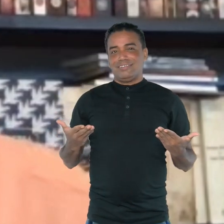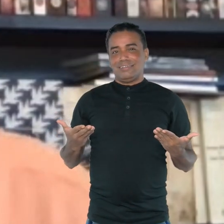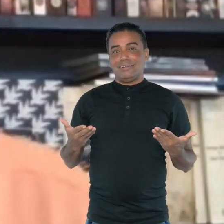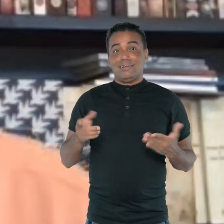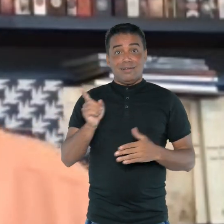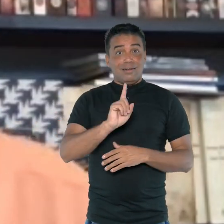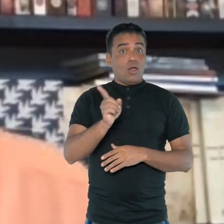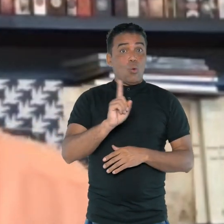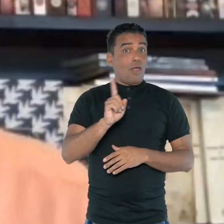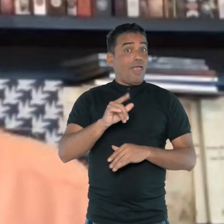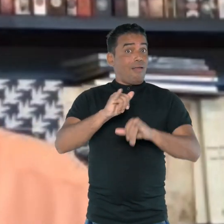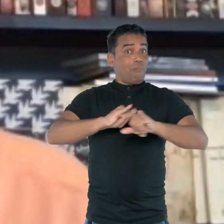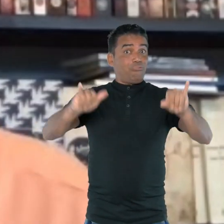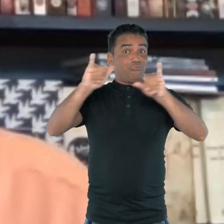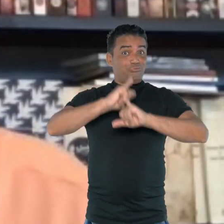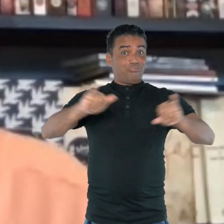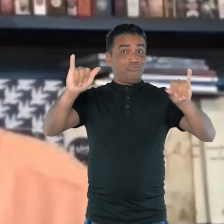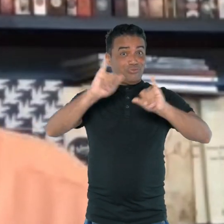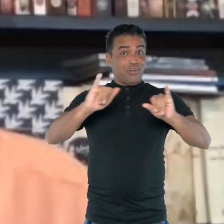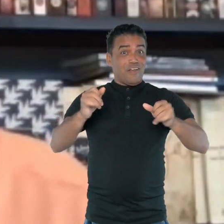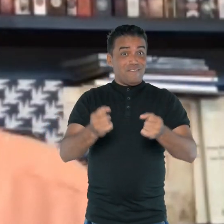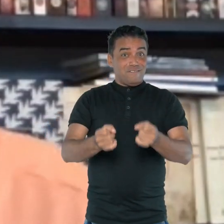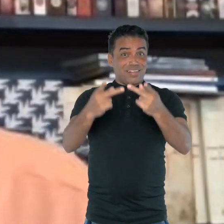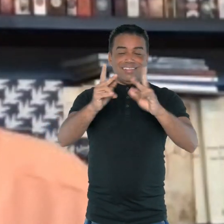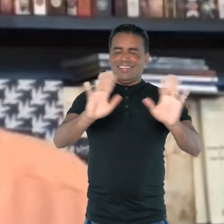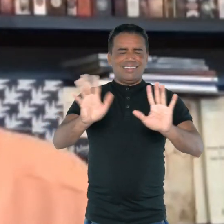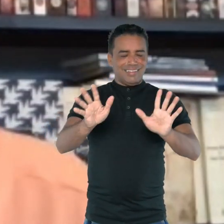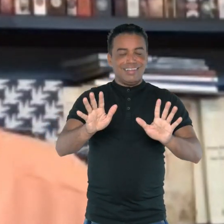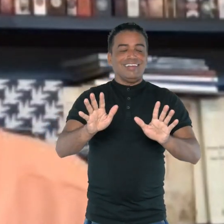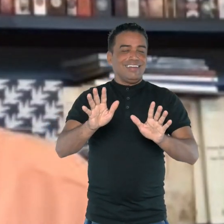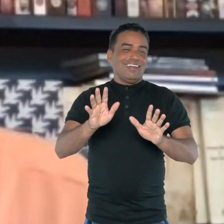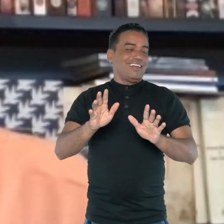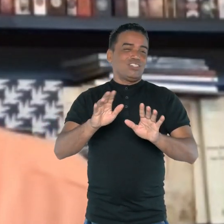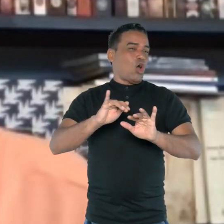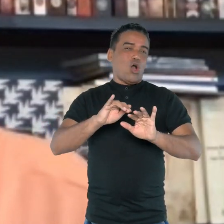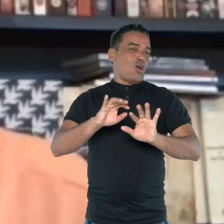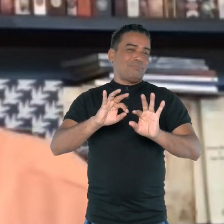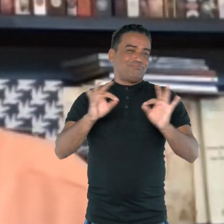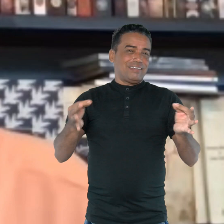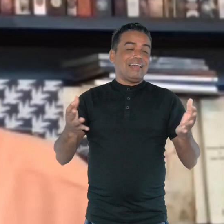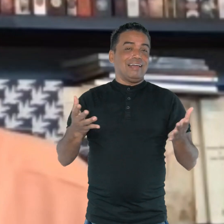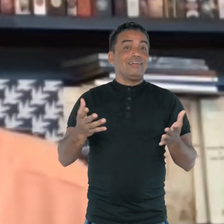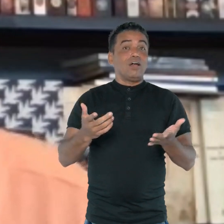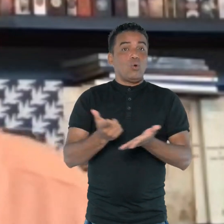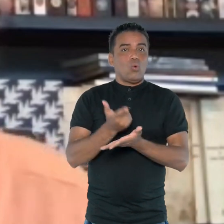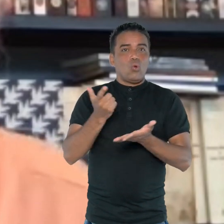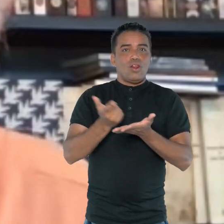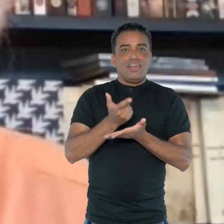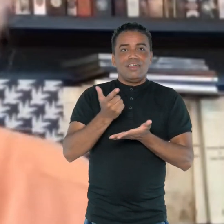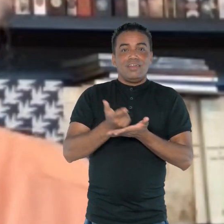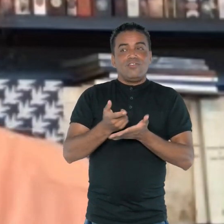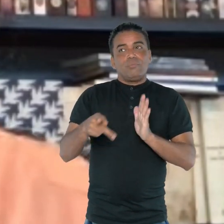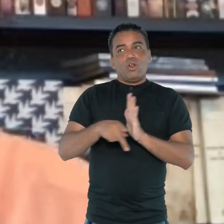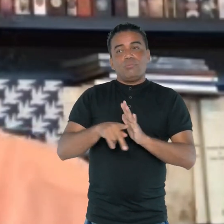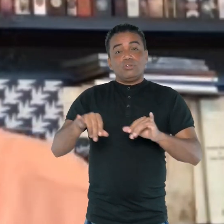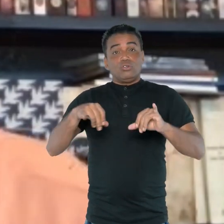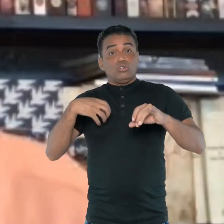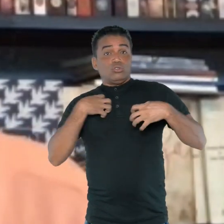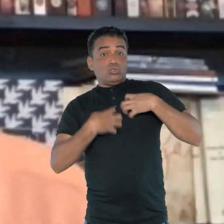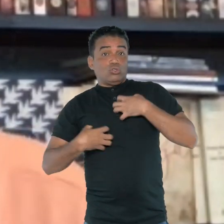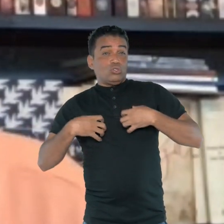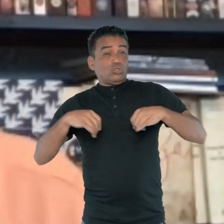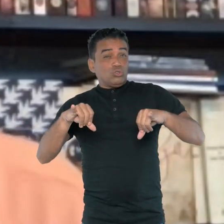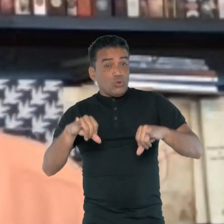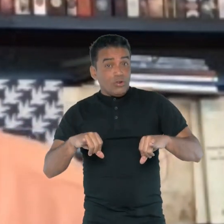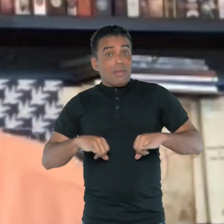idades. Isso não é comercial, isso é verdade mesmo. E o livro da dor de uma